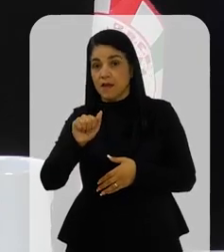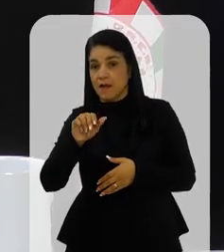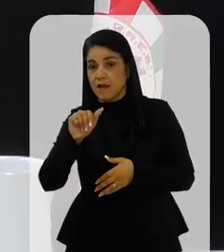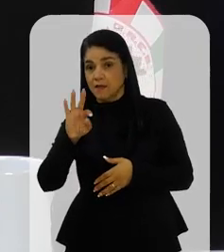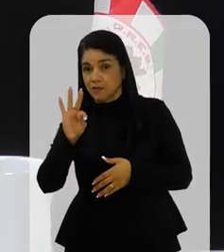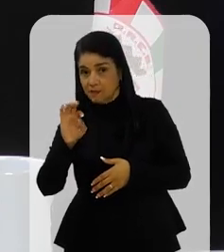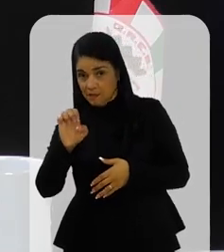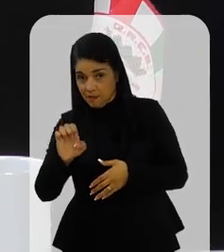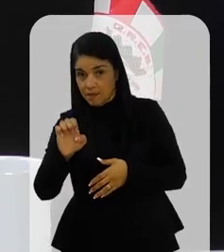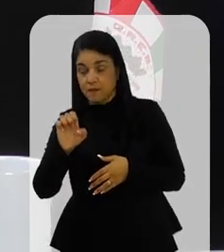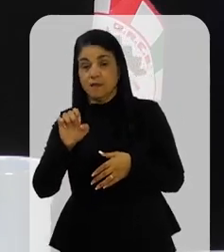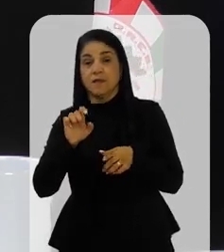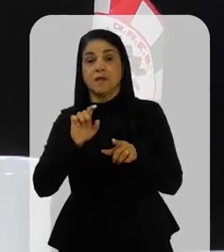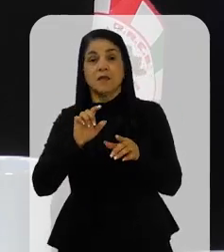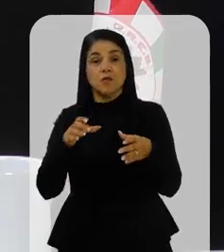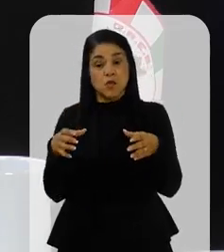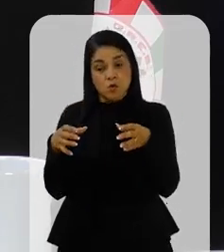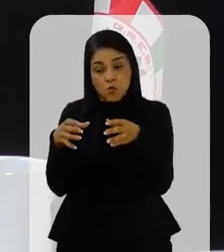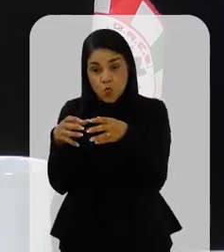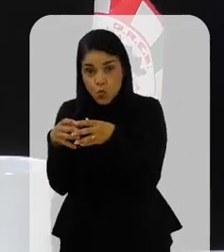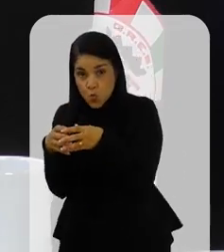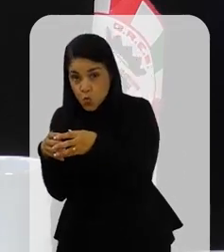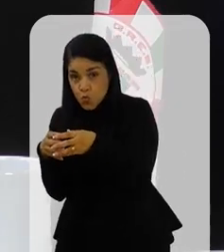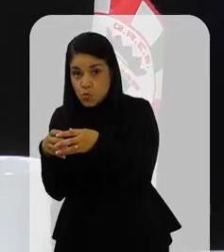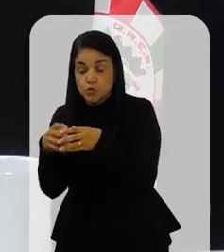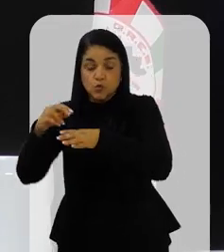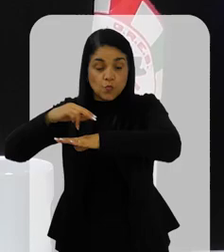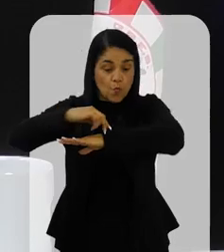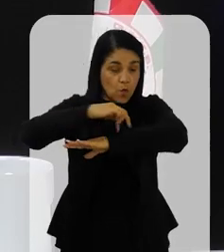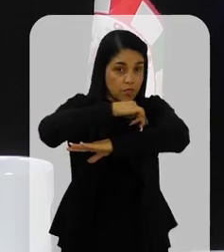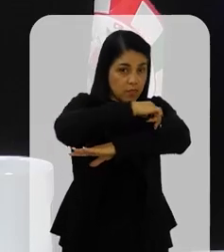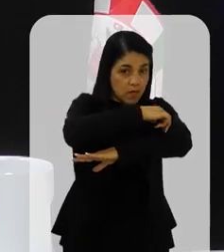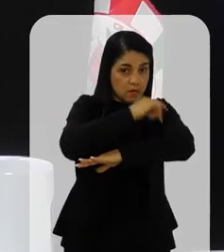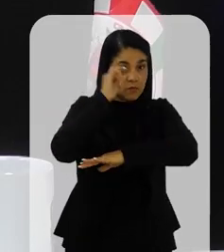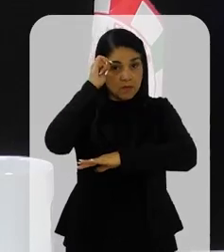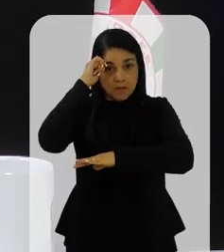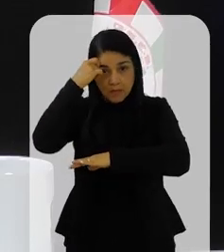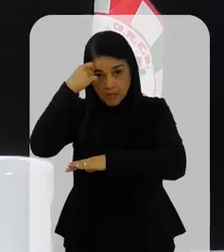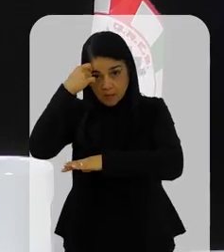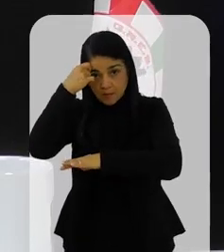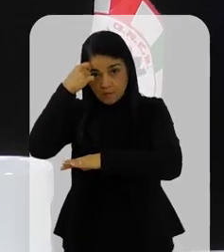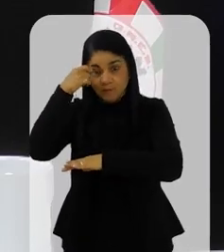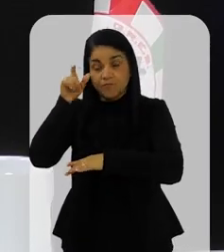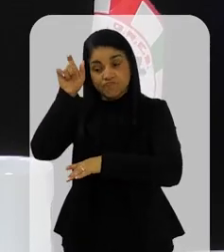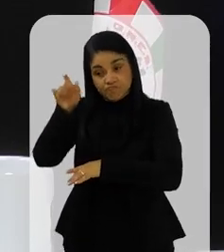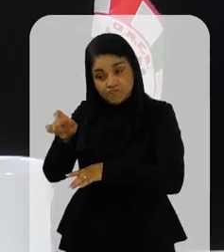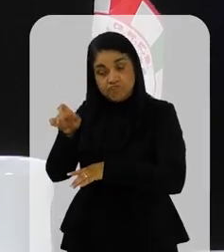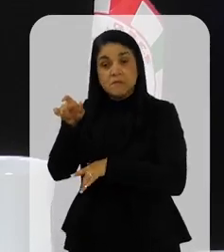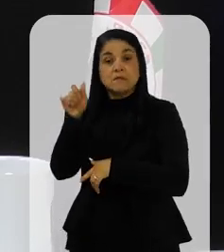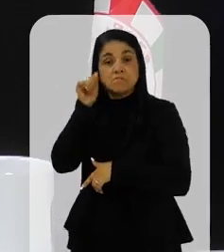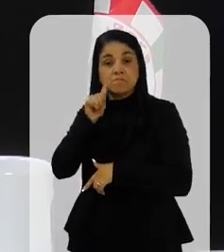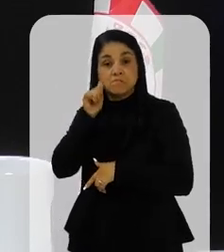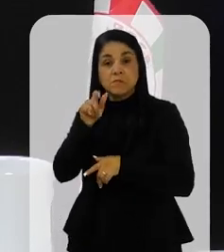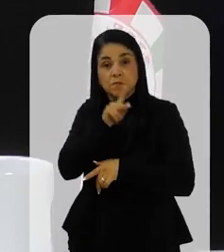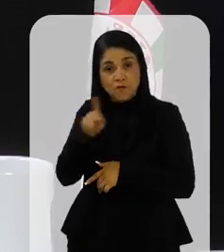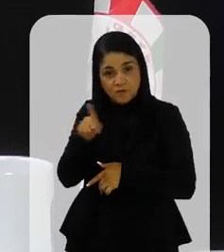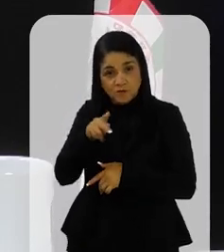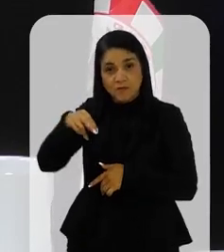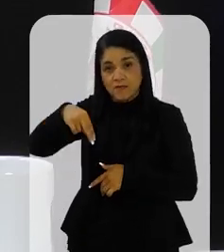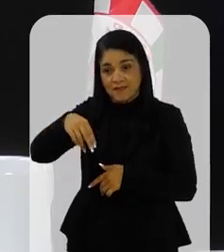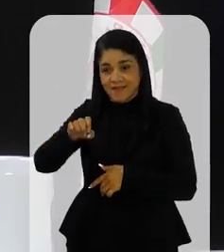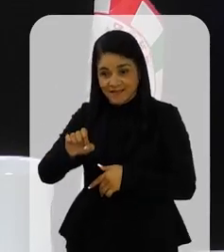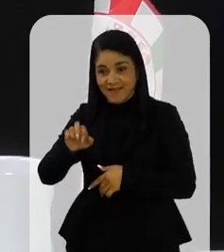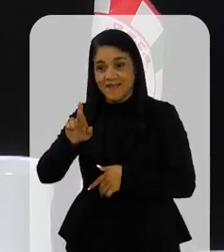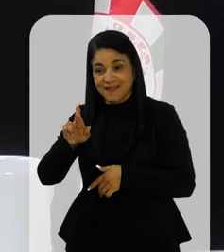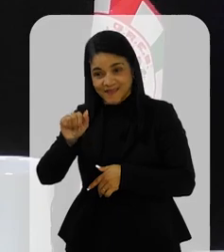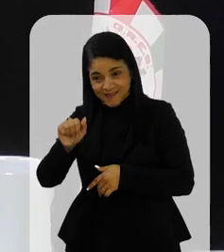porque nós desvinculamos do Aguibar e fizemos um grupo de modelos negros com a professora Anaída, chamado Negrarte. E eu fiz mais duas